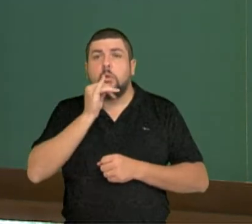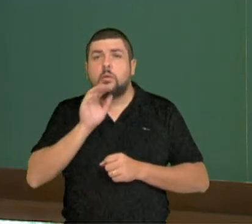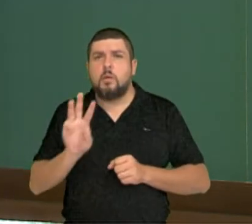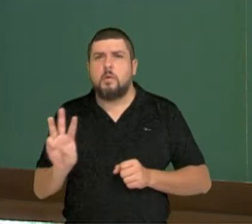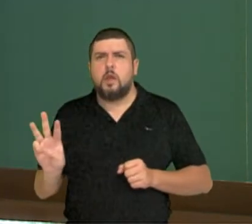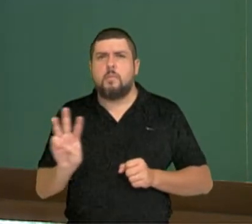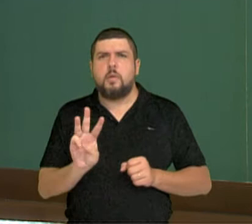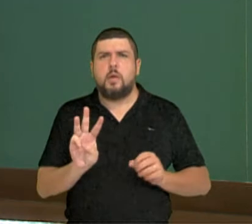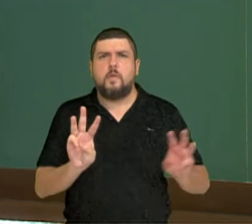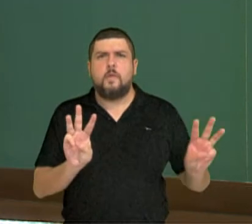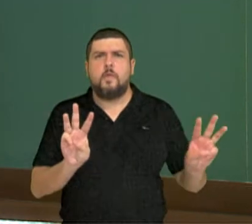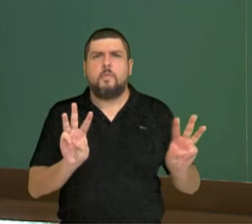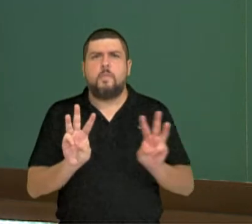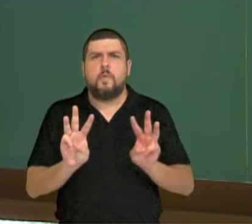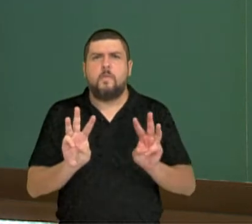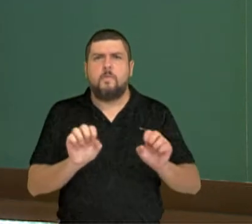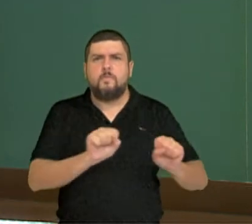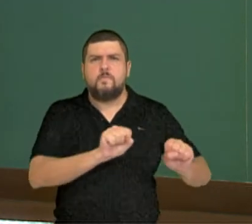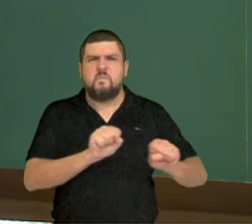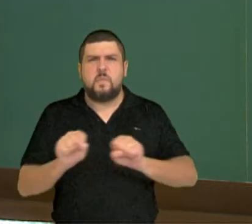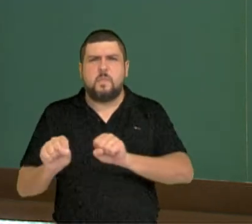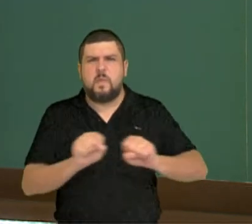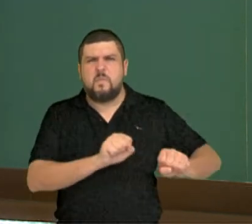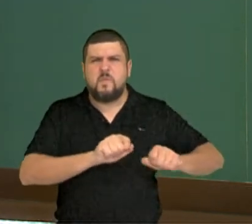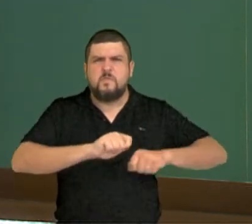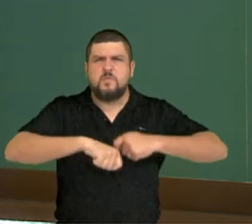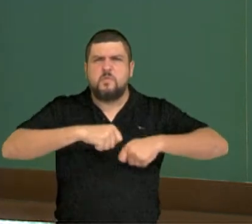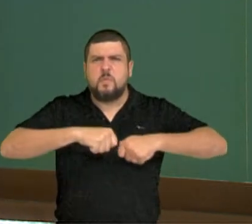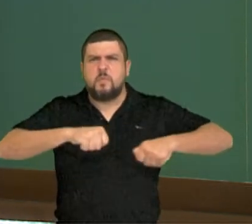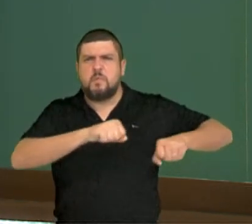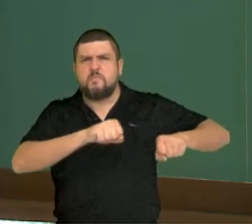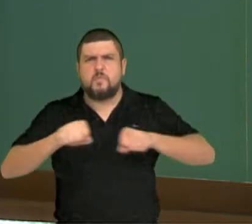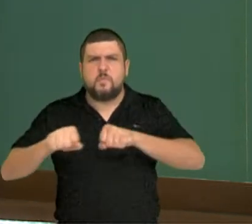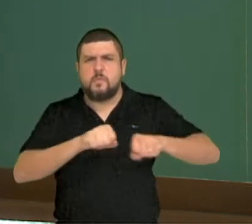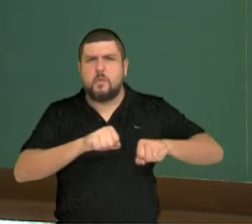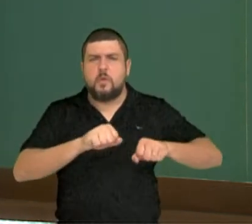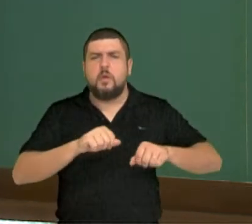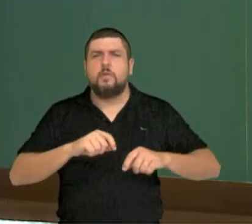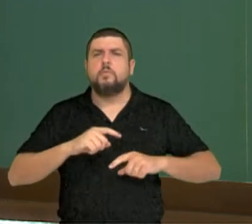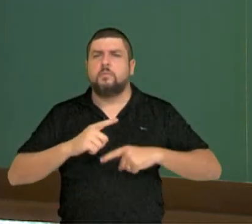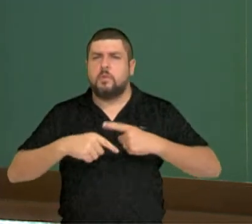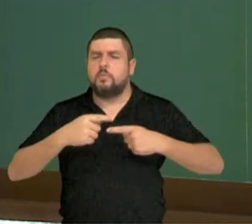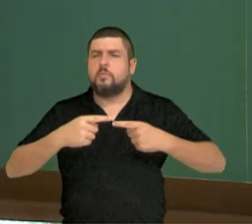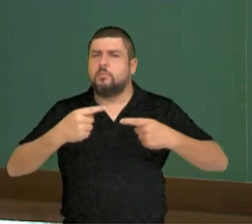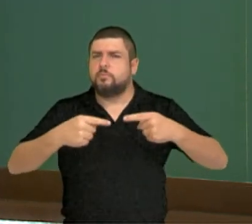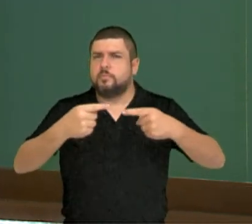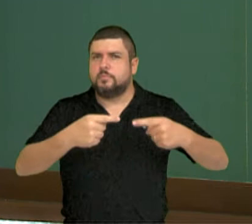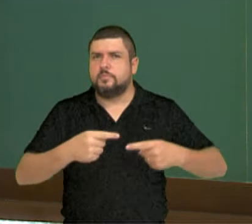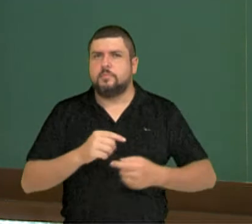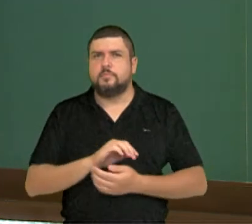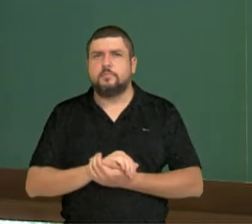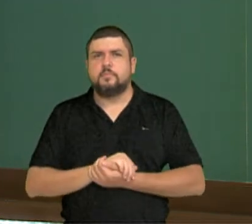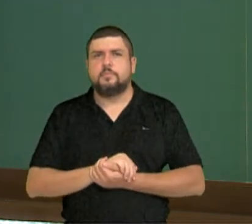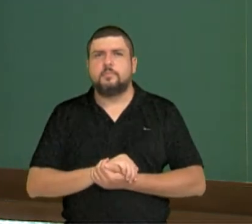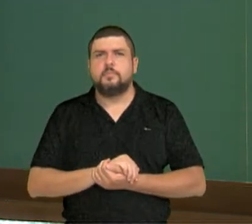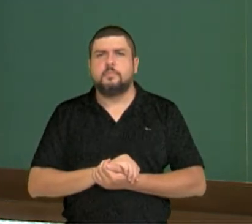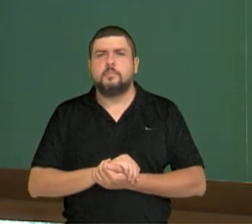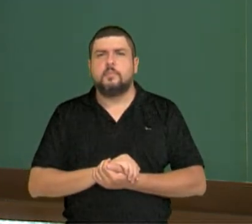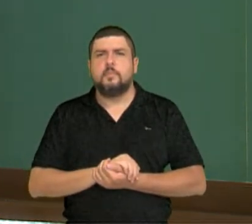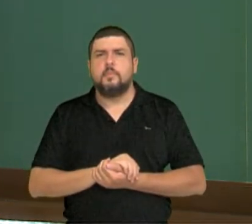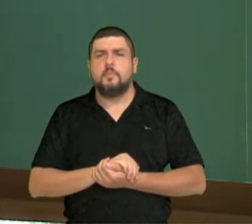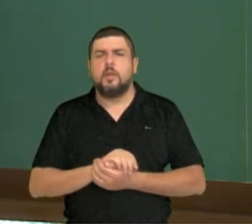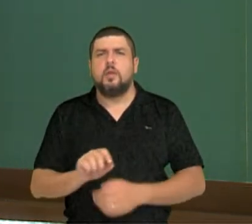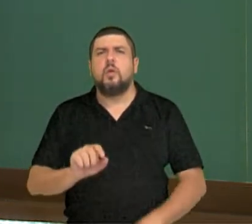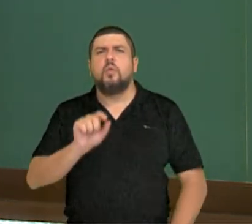que tem a ver com ângulo também, e assim por diante, certo? Nós vamos discutir um pouquinho mais à frente sobre isso. Bem, o que é o impulso de